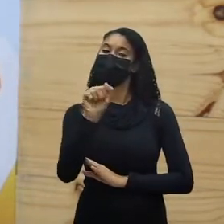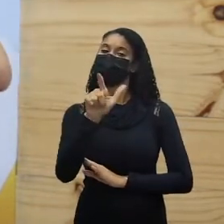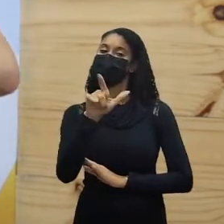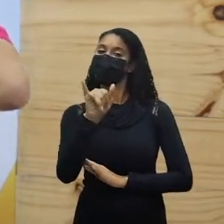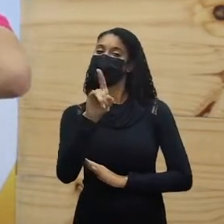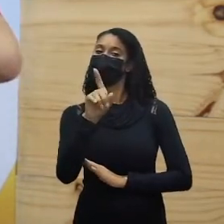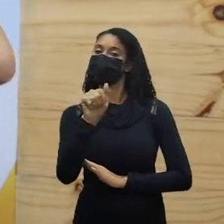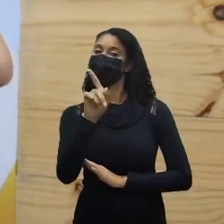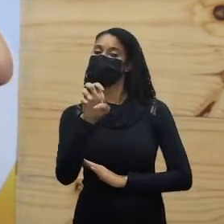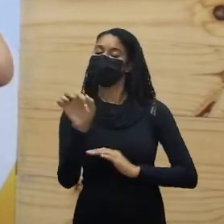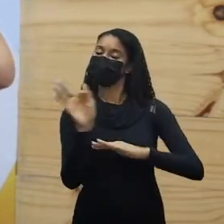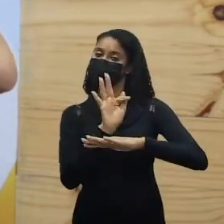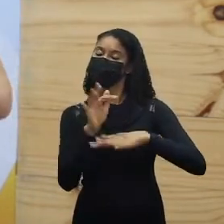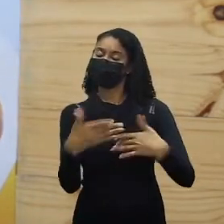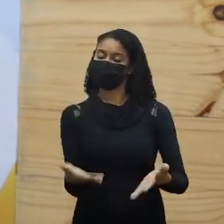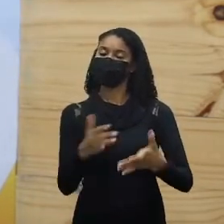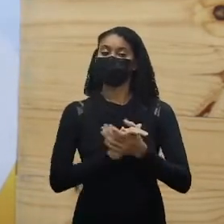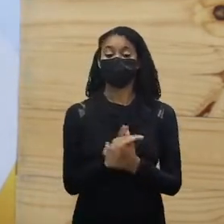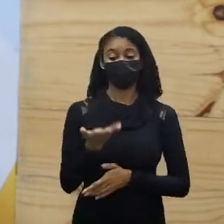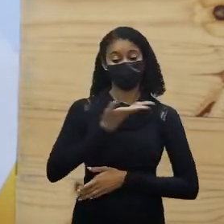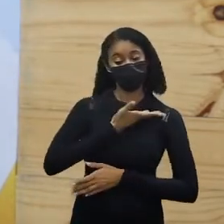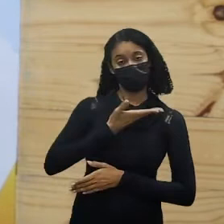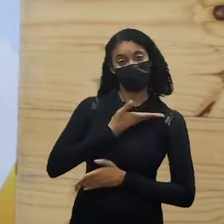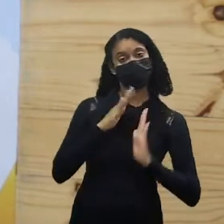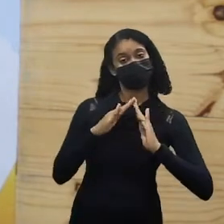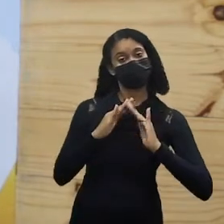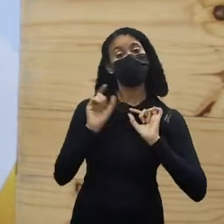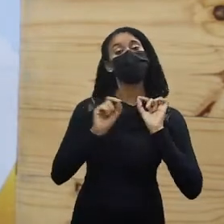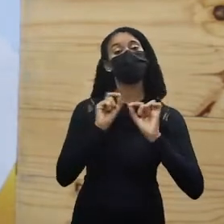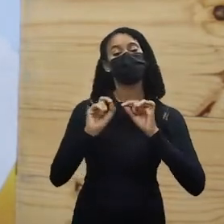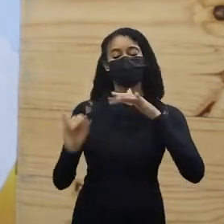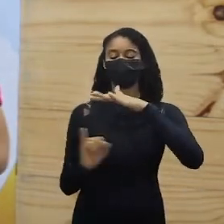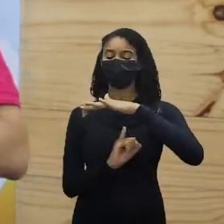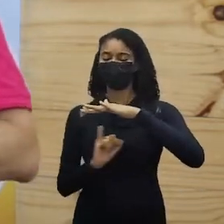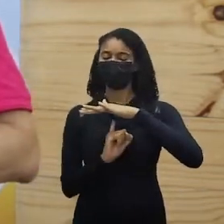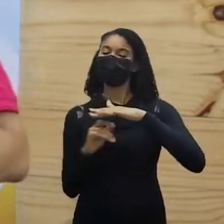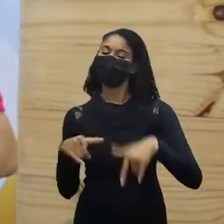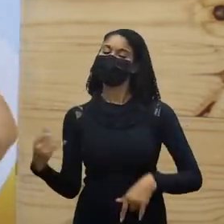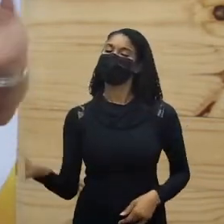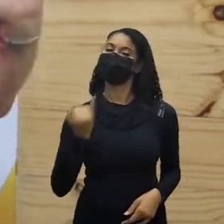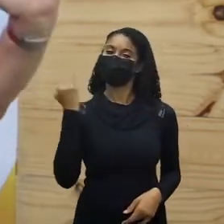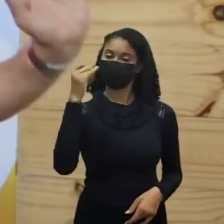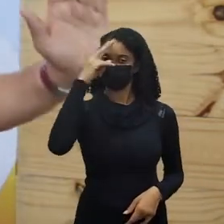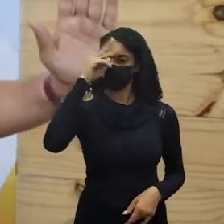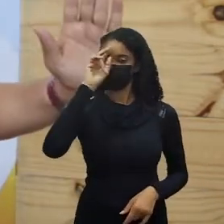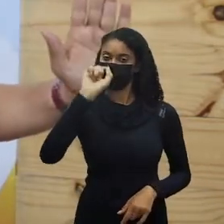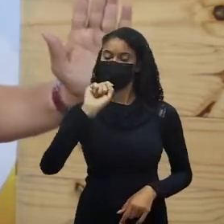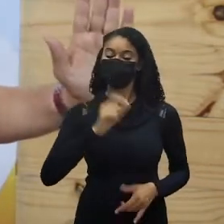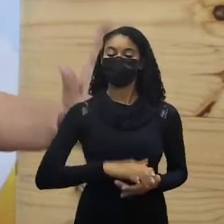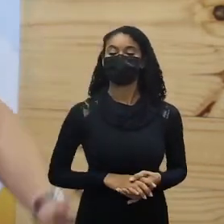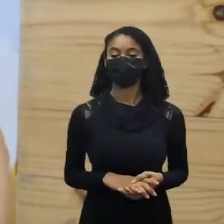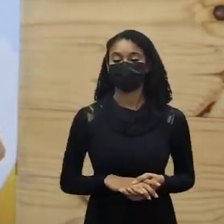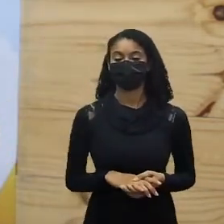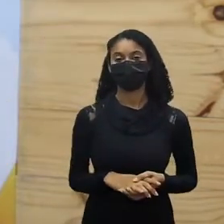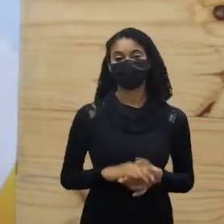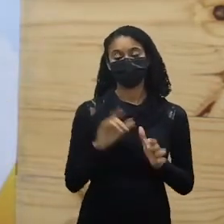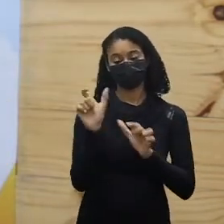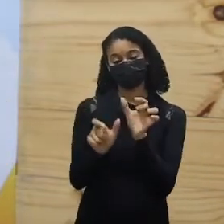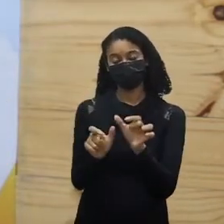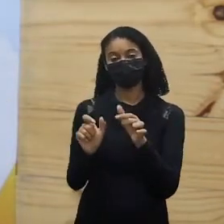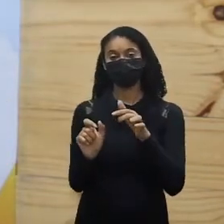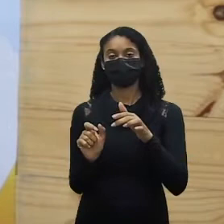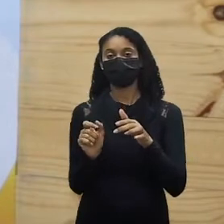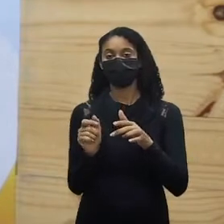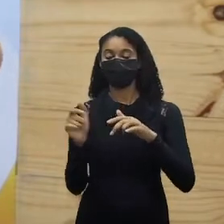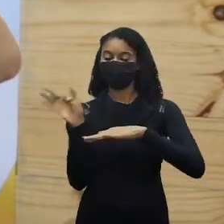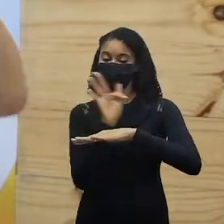casa, nós tendemos aqui à informalidade. Então é importante lembrar a questão formal e